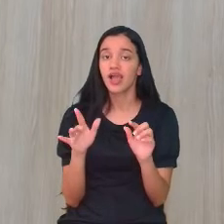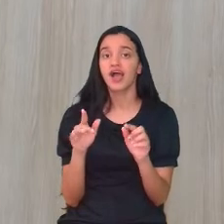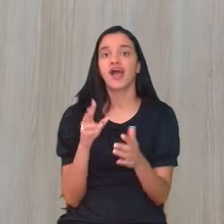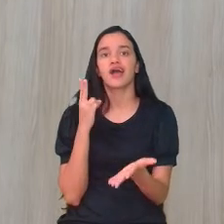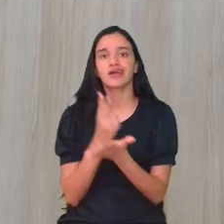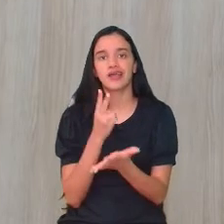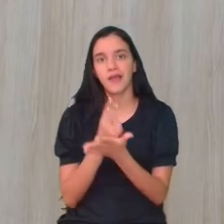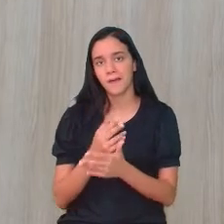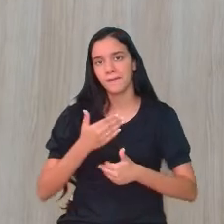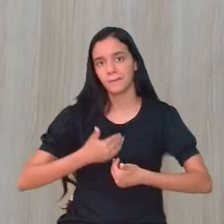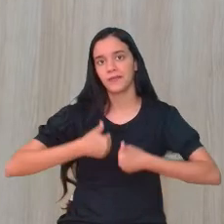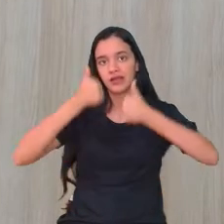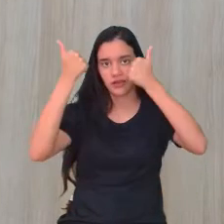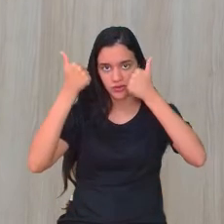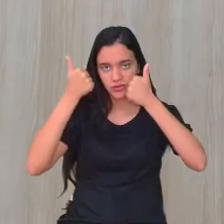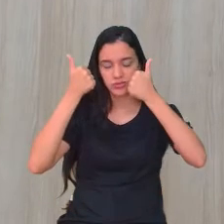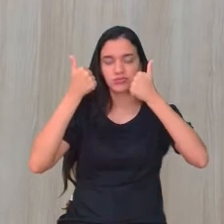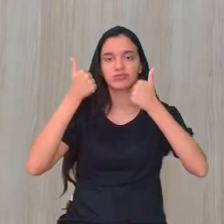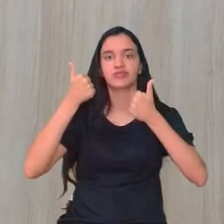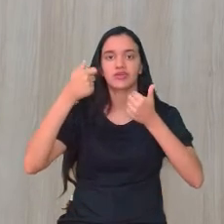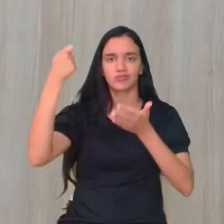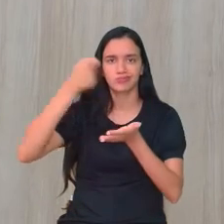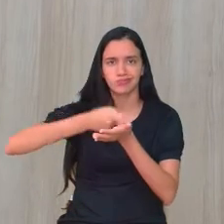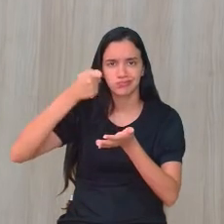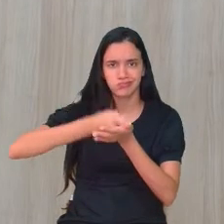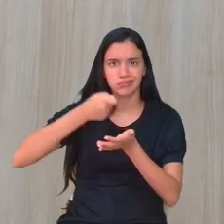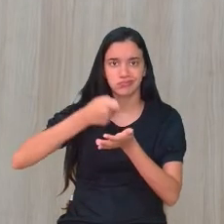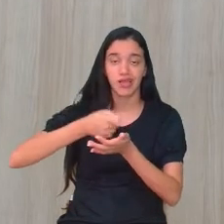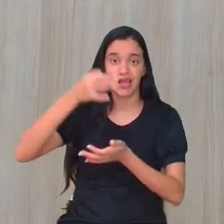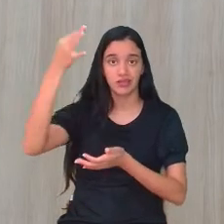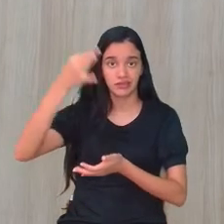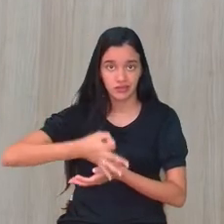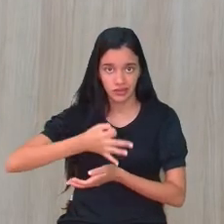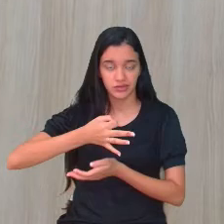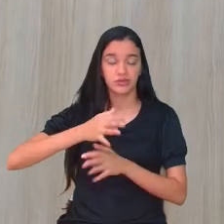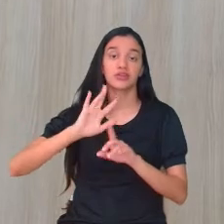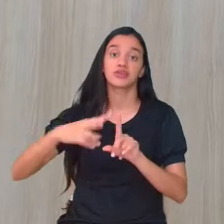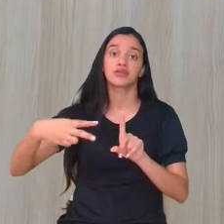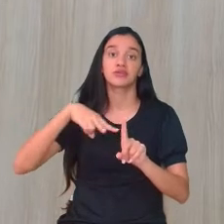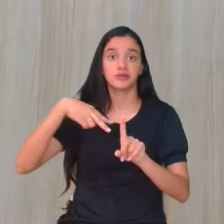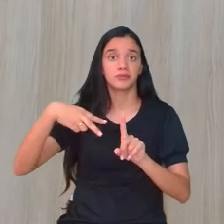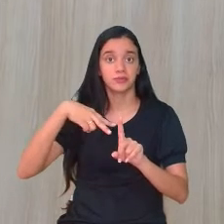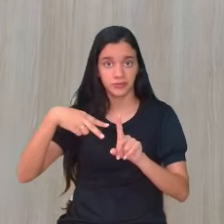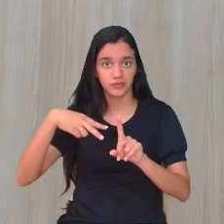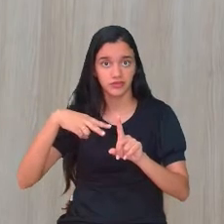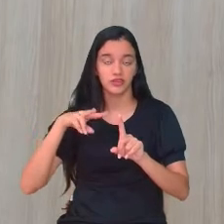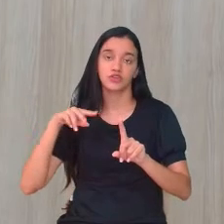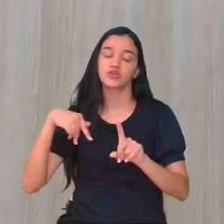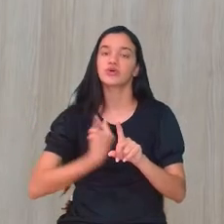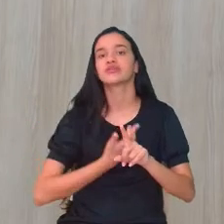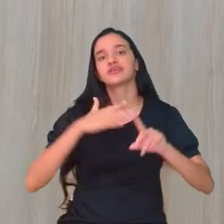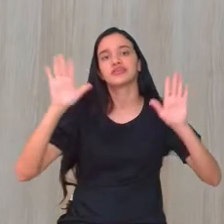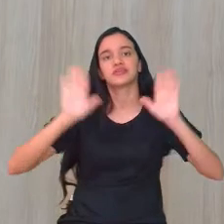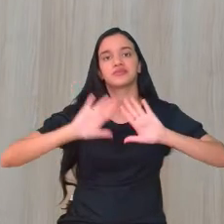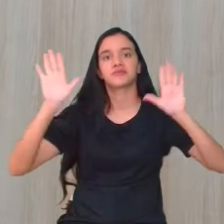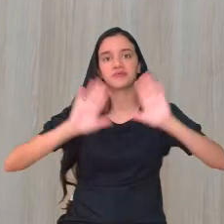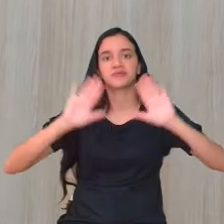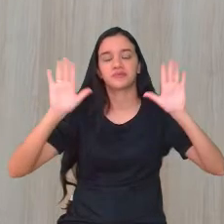é melhor do que qualquer regime autoritário, certo? Então, dentro dessa perspectiva, a gente se